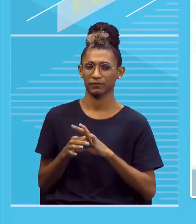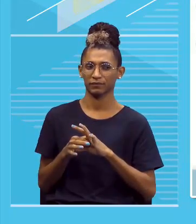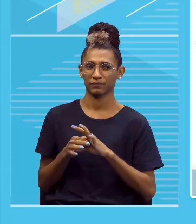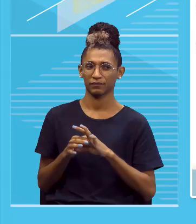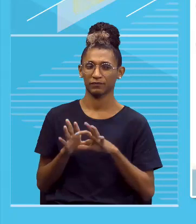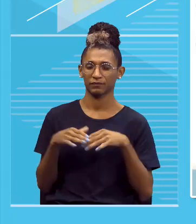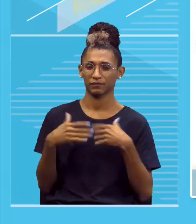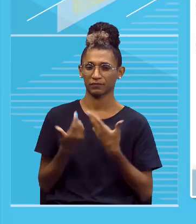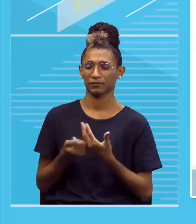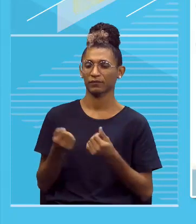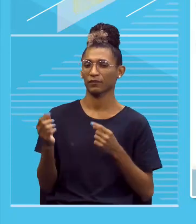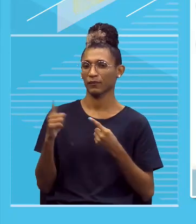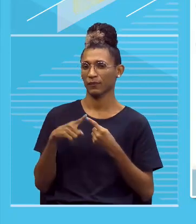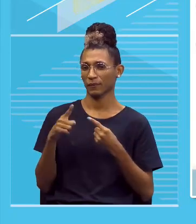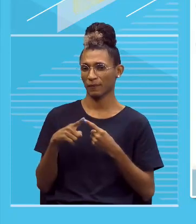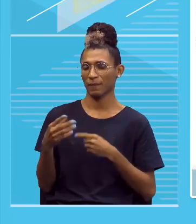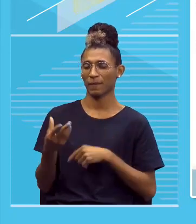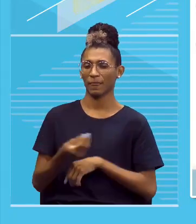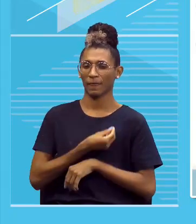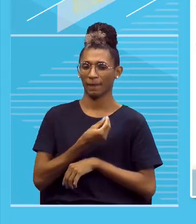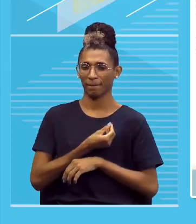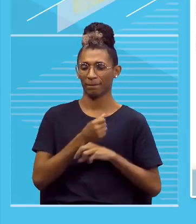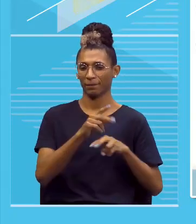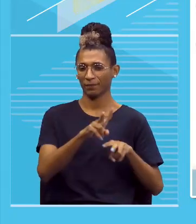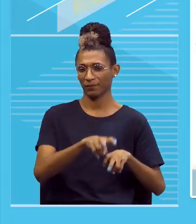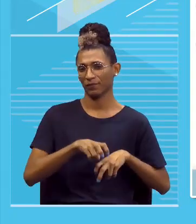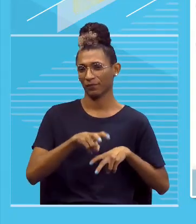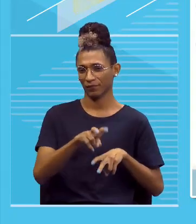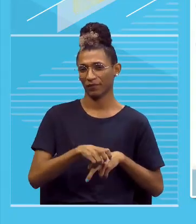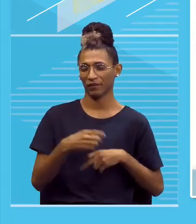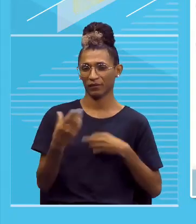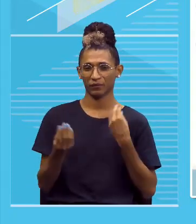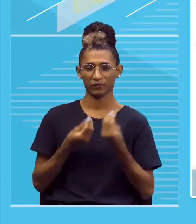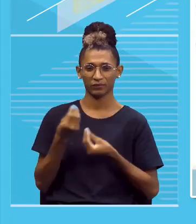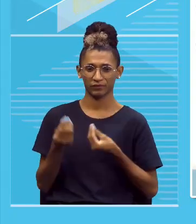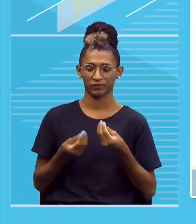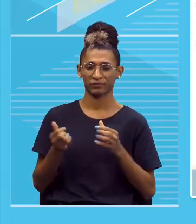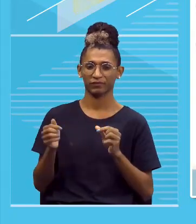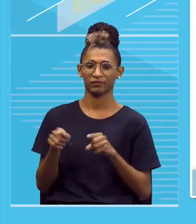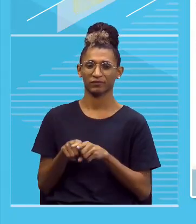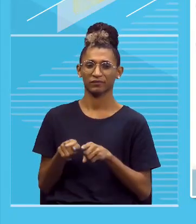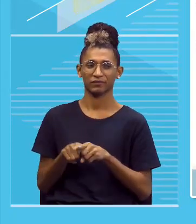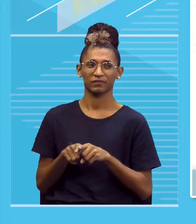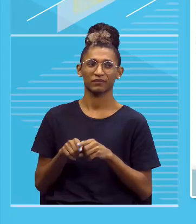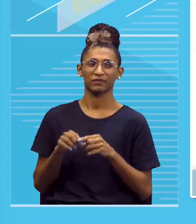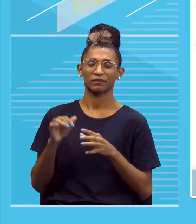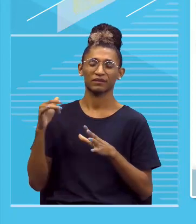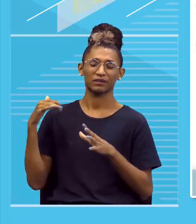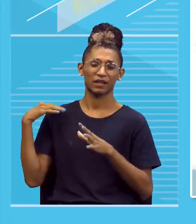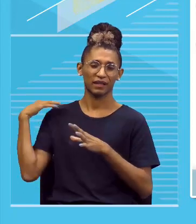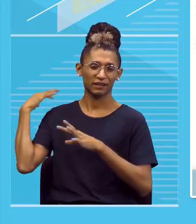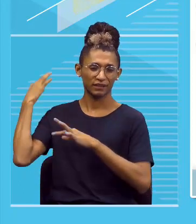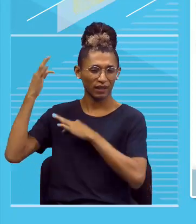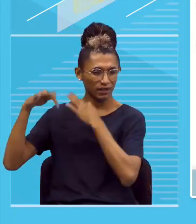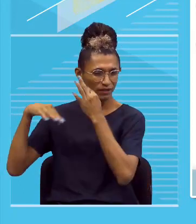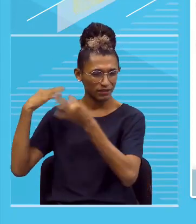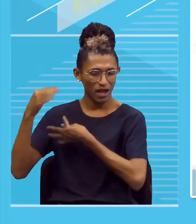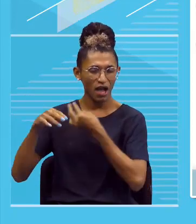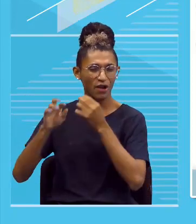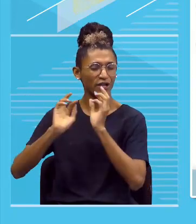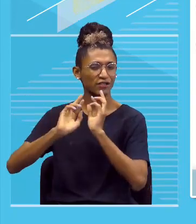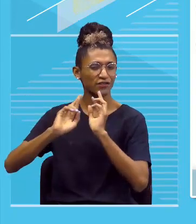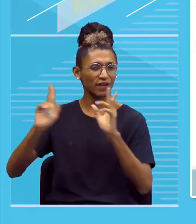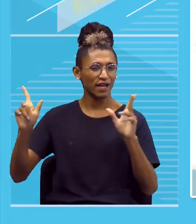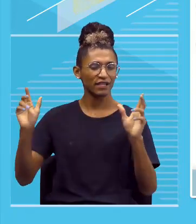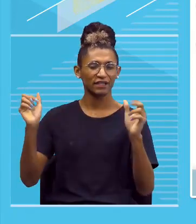Ao estilo de vida rural aquele tradicional diferente da